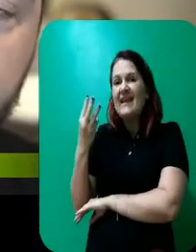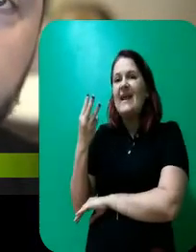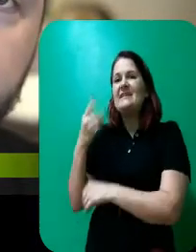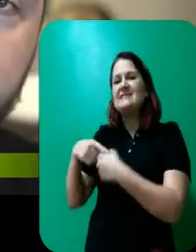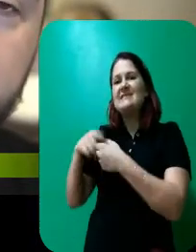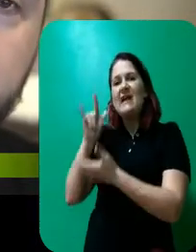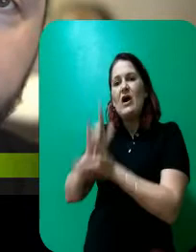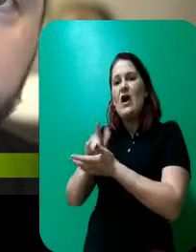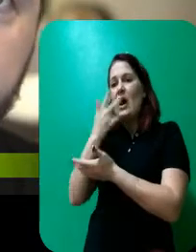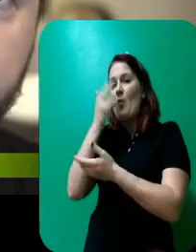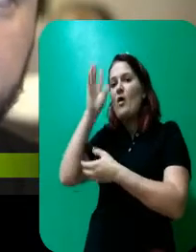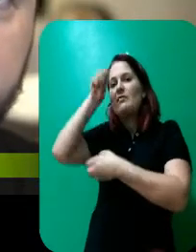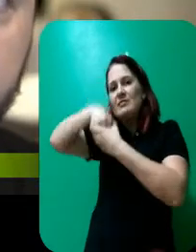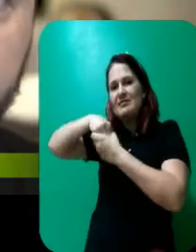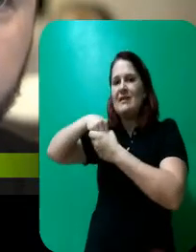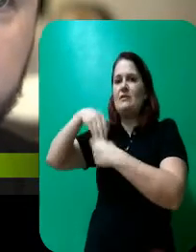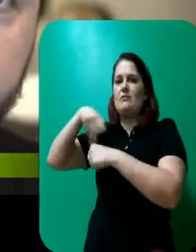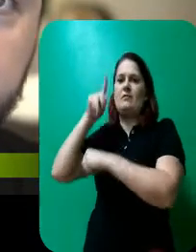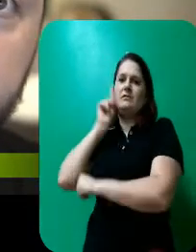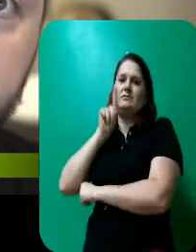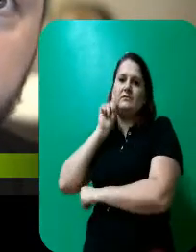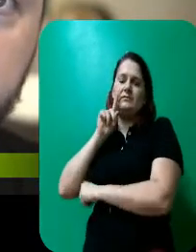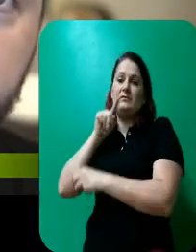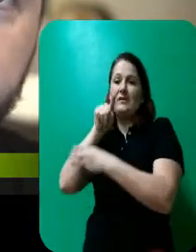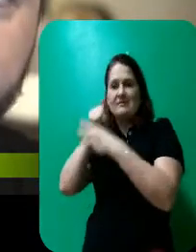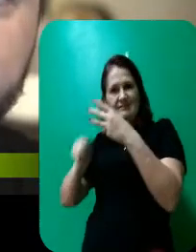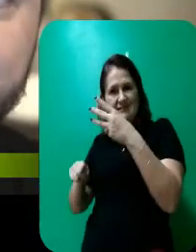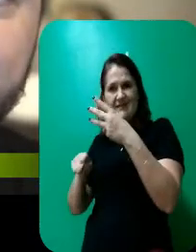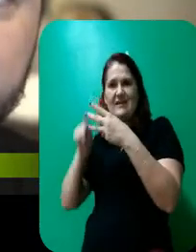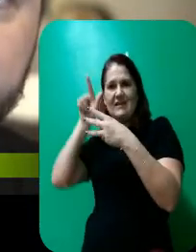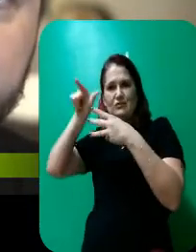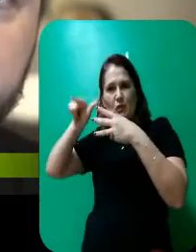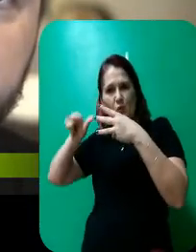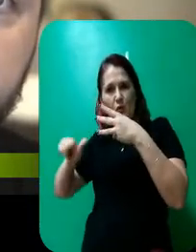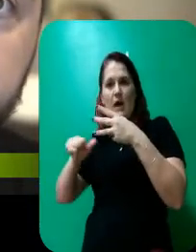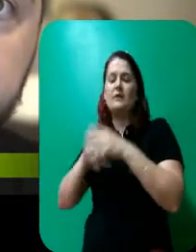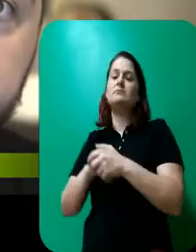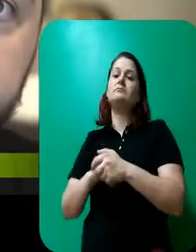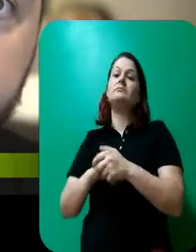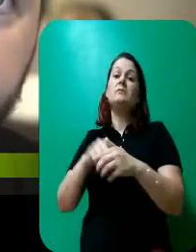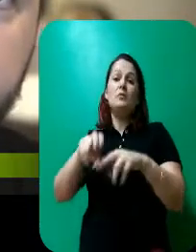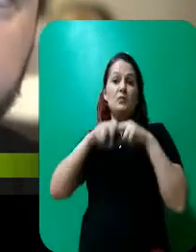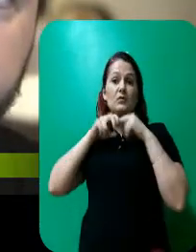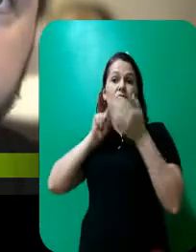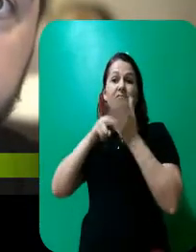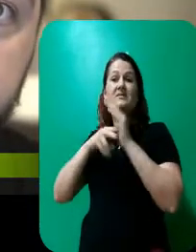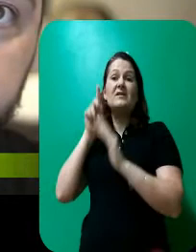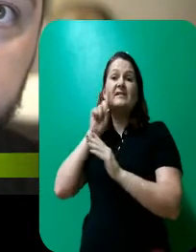cresce. Isso quer dizer que o crescimento americano em relação à China seria 3 vezes maior.